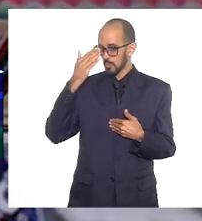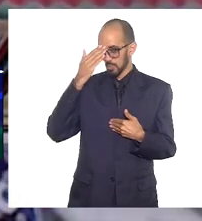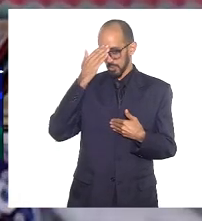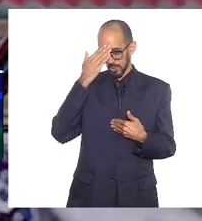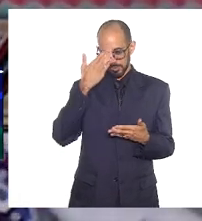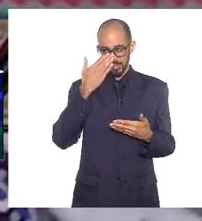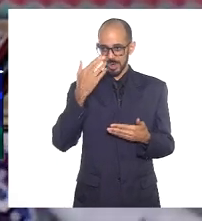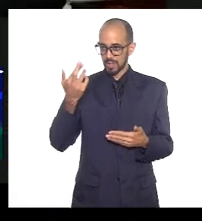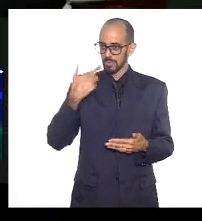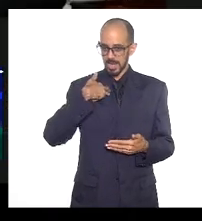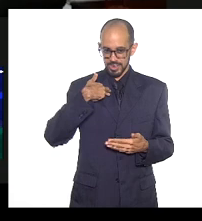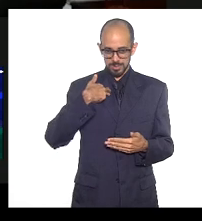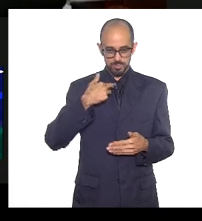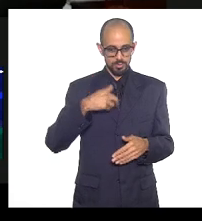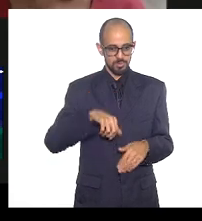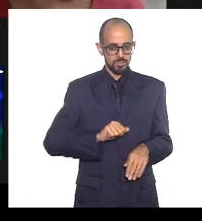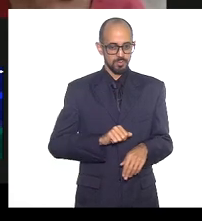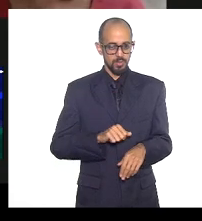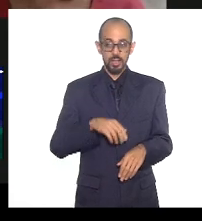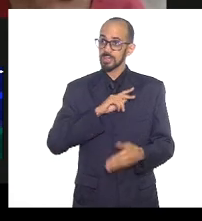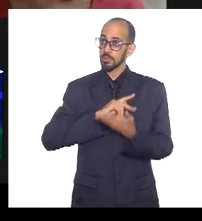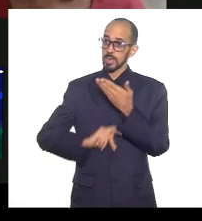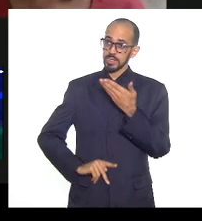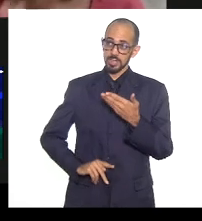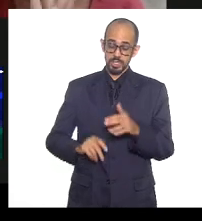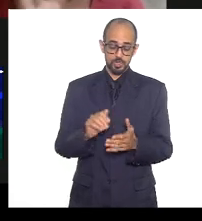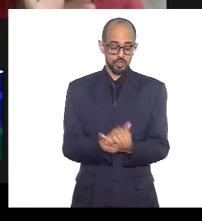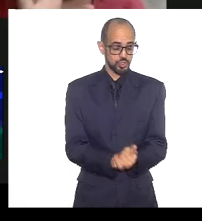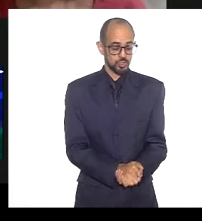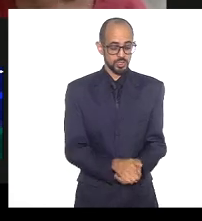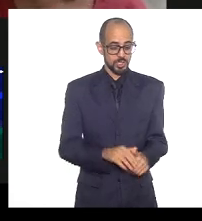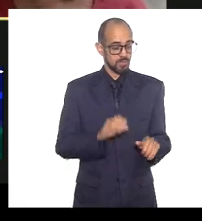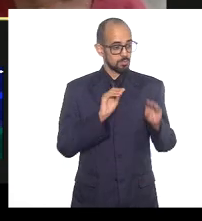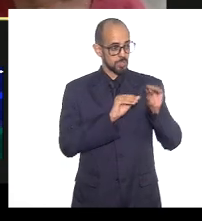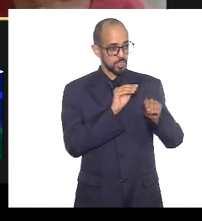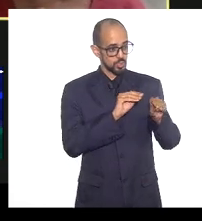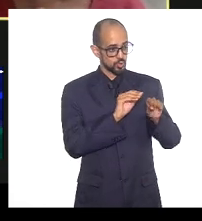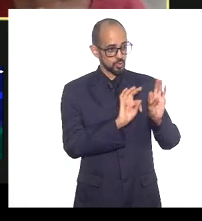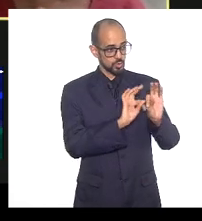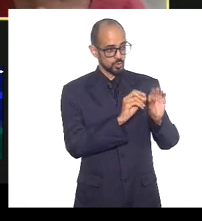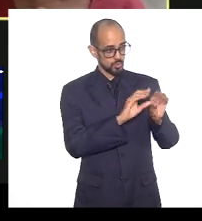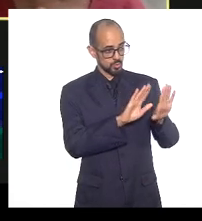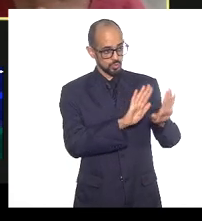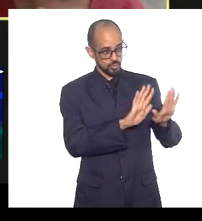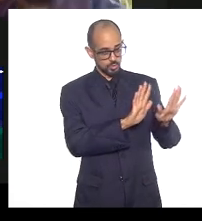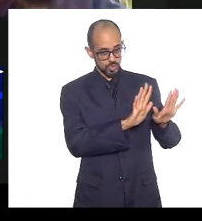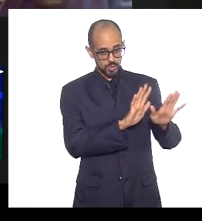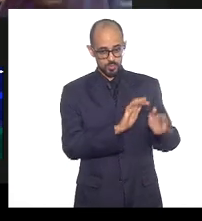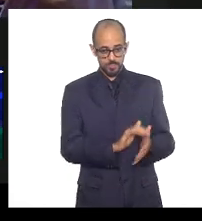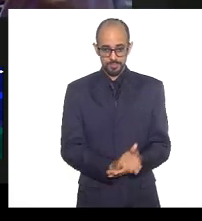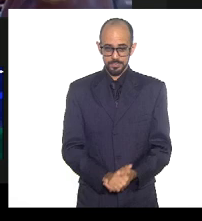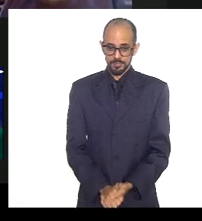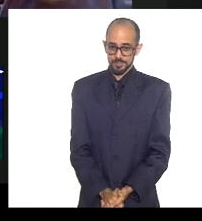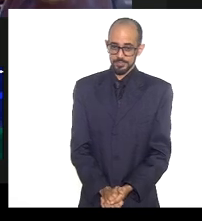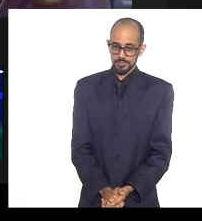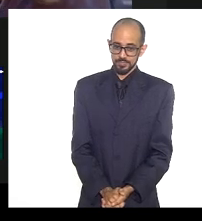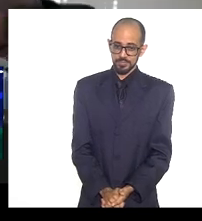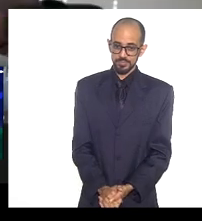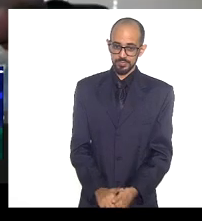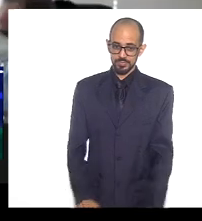retorno beijo Mônica beijo Rosane tchau Marta tchau presidente boa tarde tchau Célia